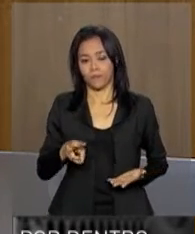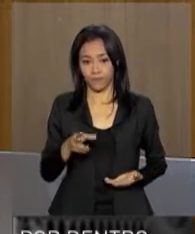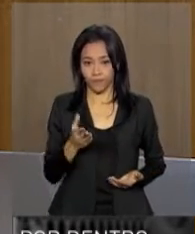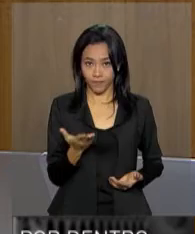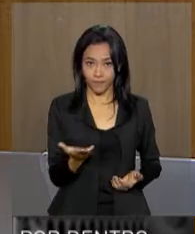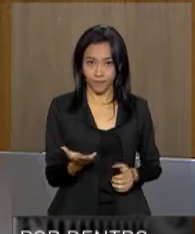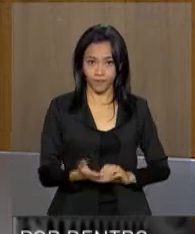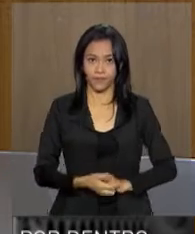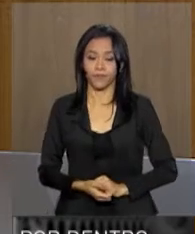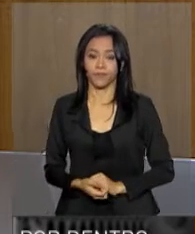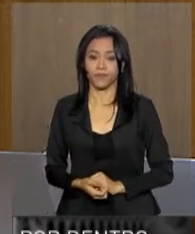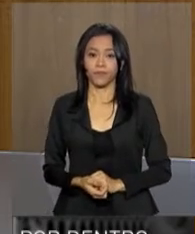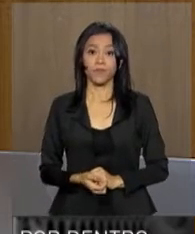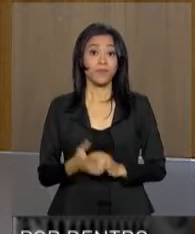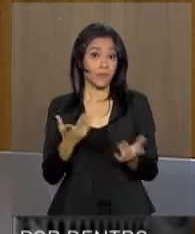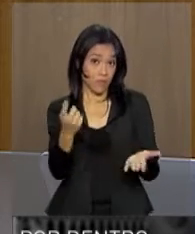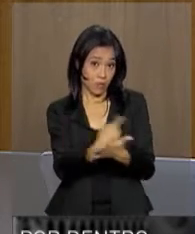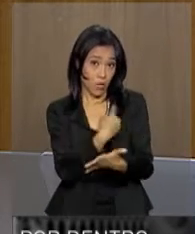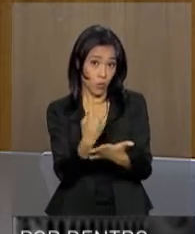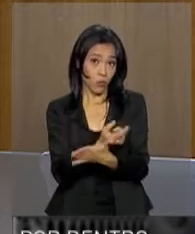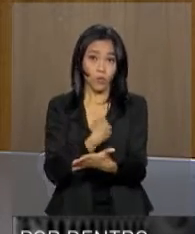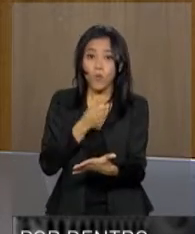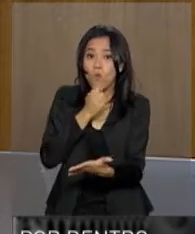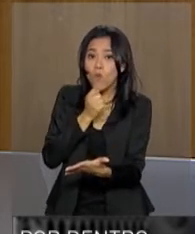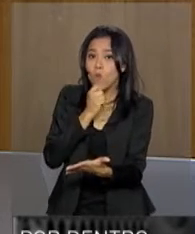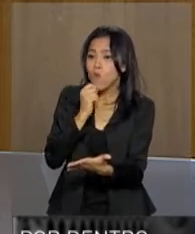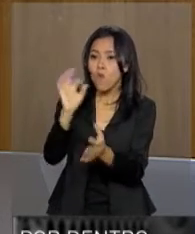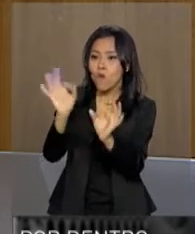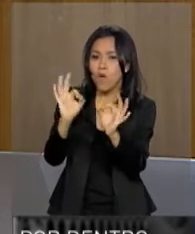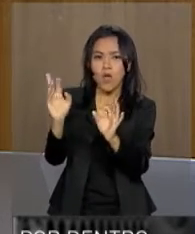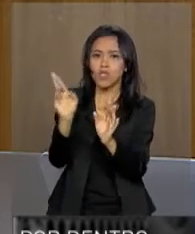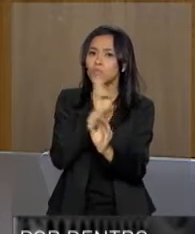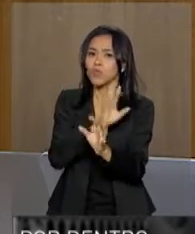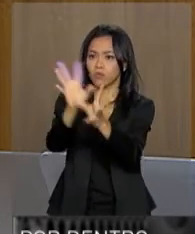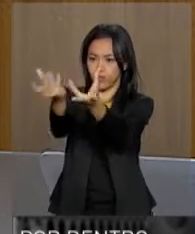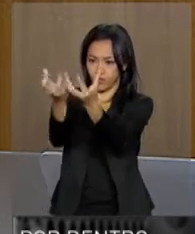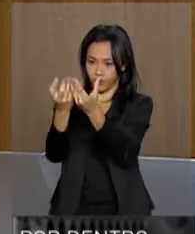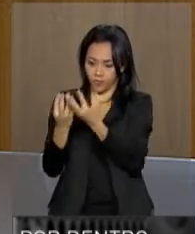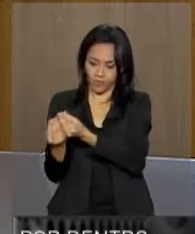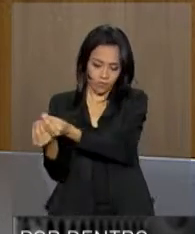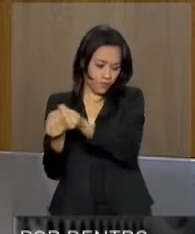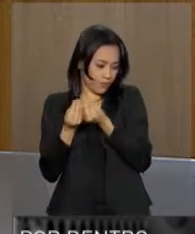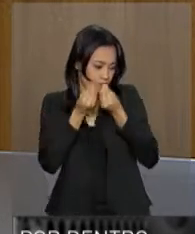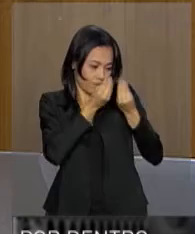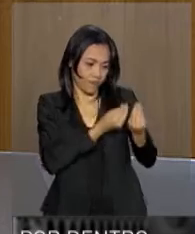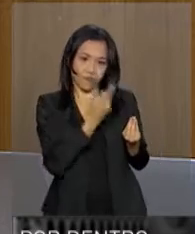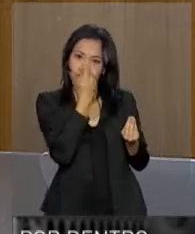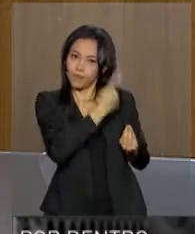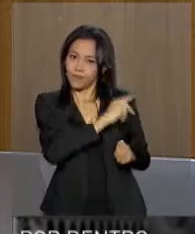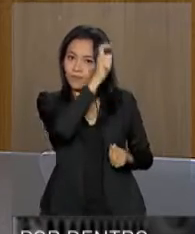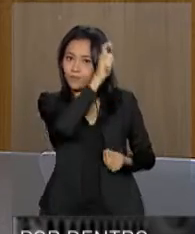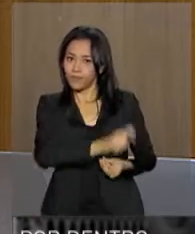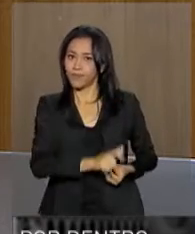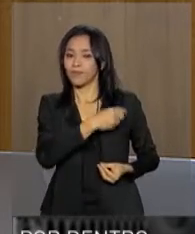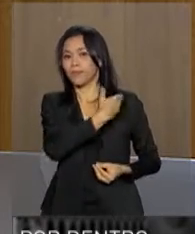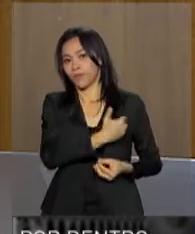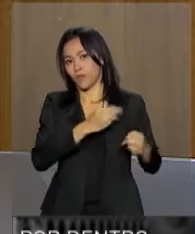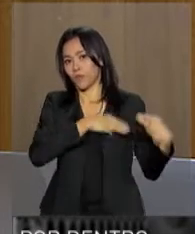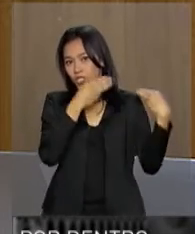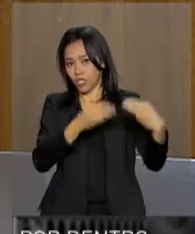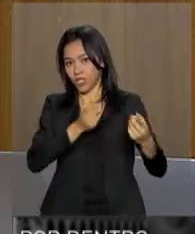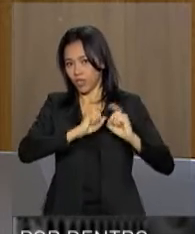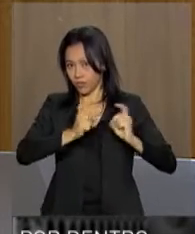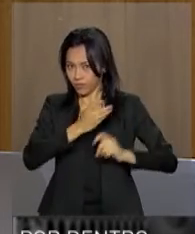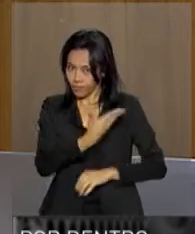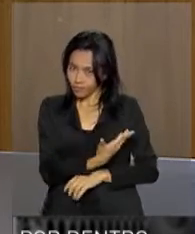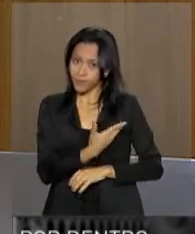www.renault.com.br as perguntas que não puderam ser respondidas serão encaminhadas para a assessoria de comunicação do ministério do planejamento desenvolvimento